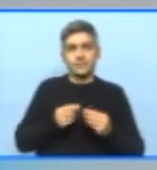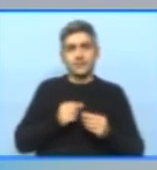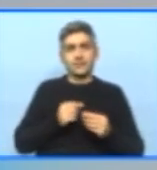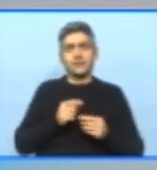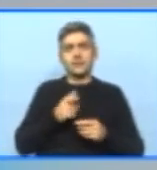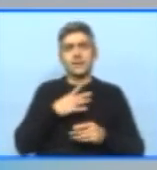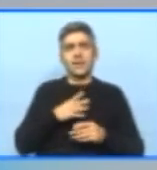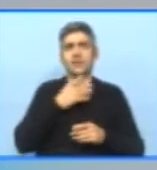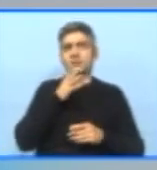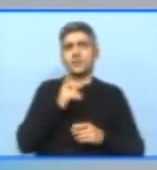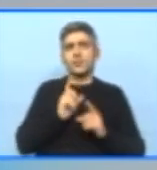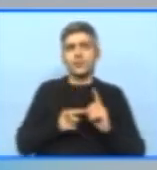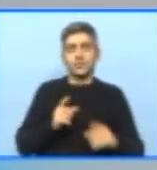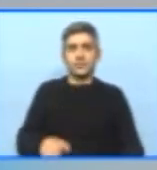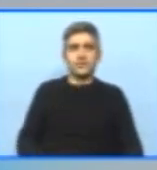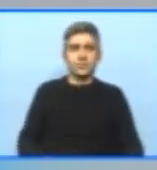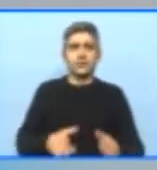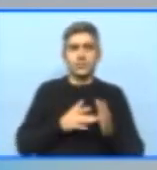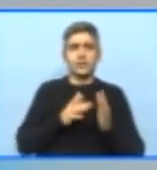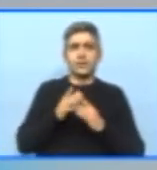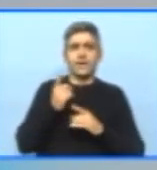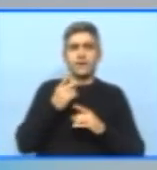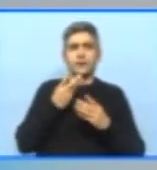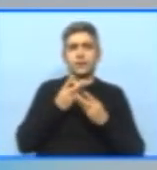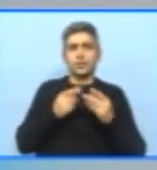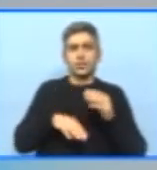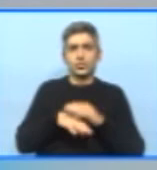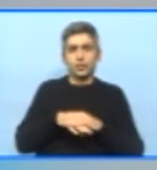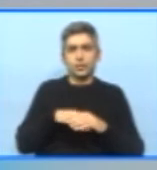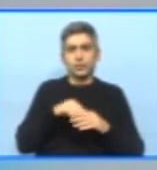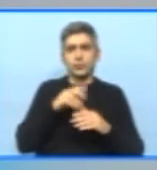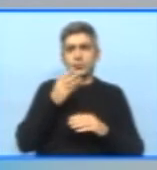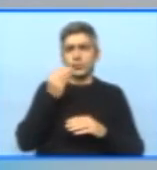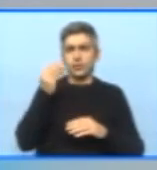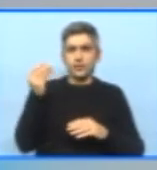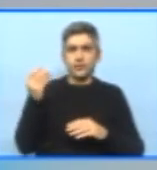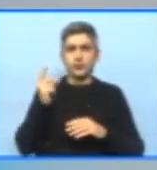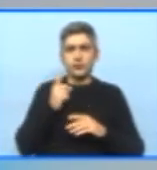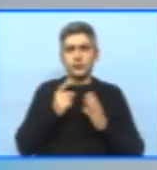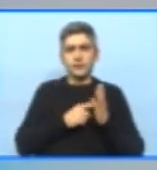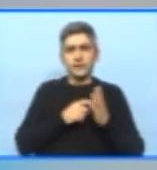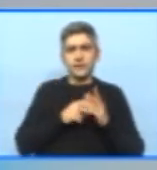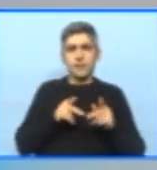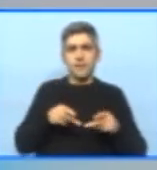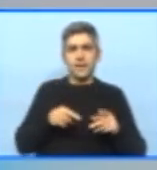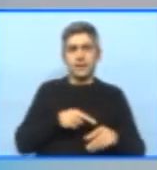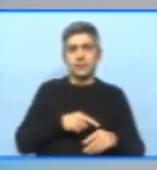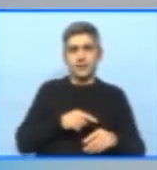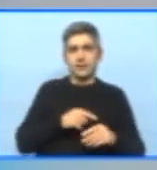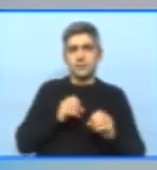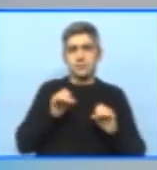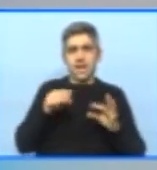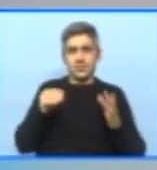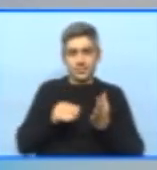O que é que isto quer dizer? Quer dizer, Jesus fez muitas curas, não precisou de utilizar este processo. Uma opção mágica,